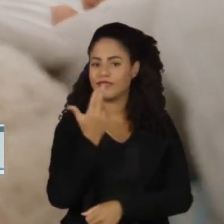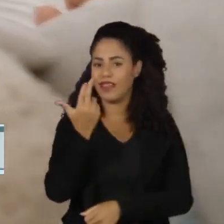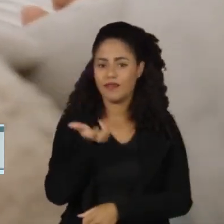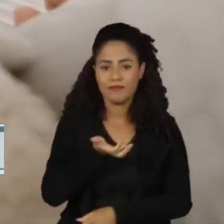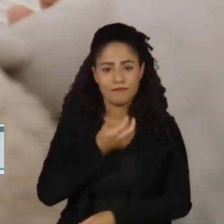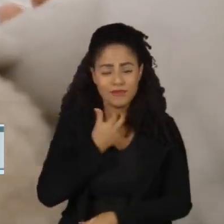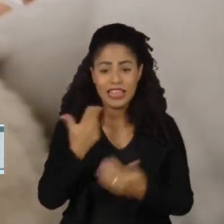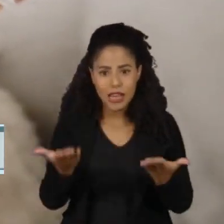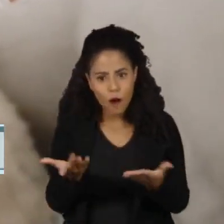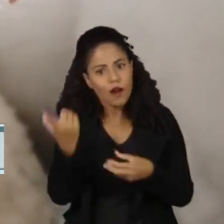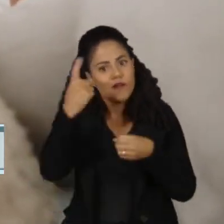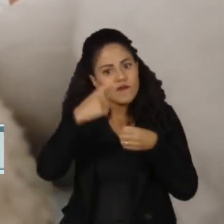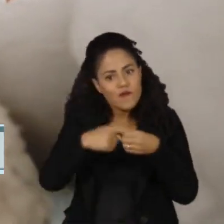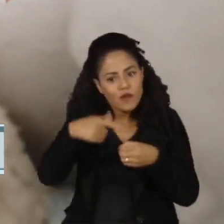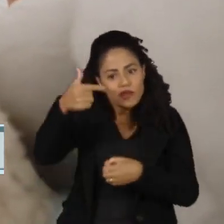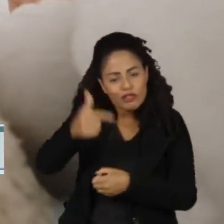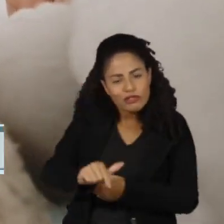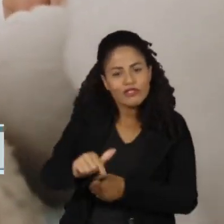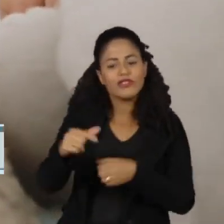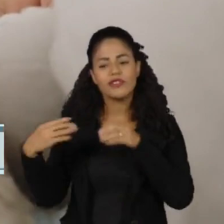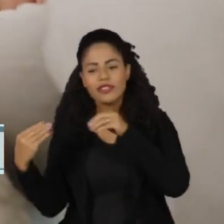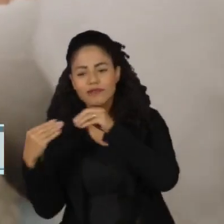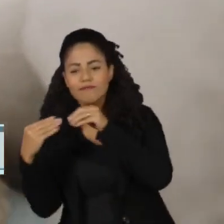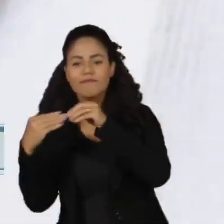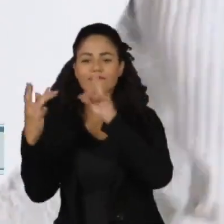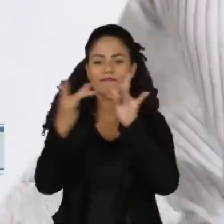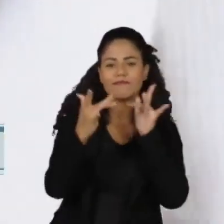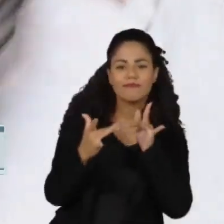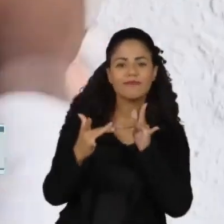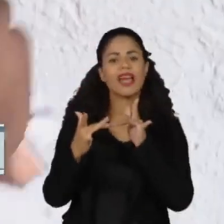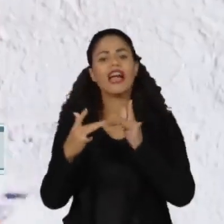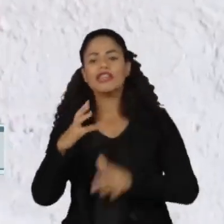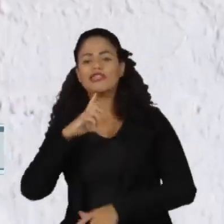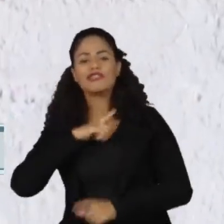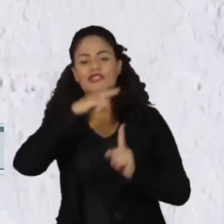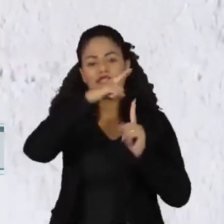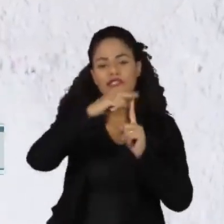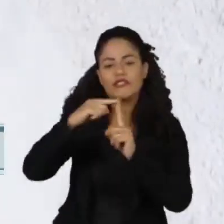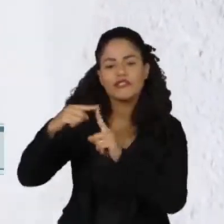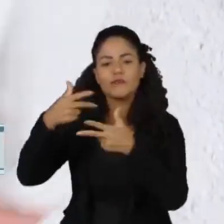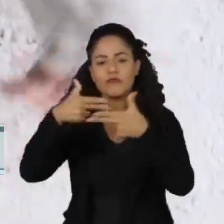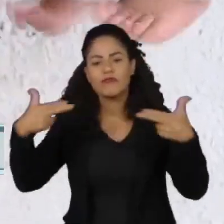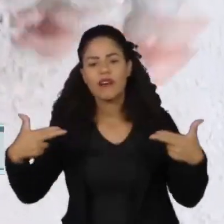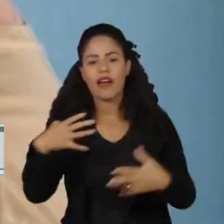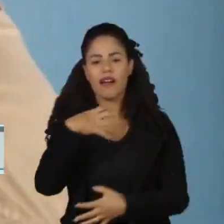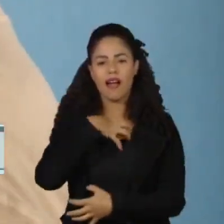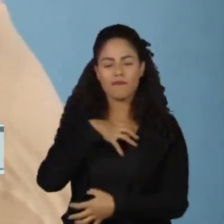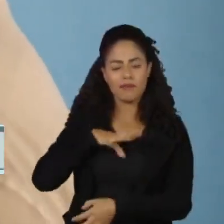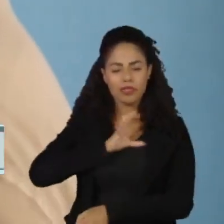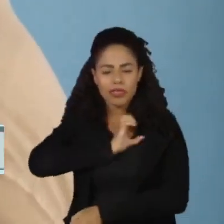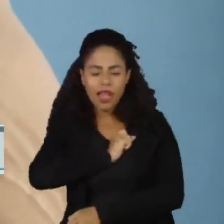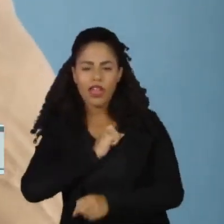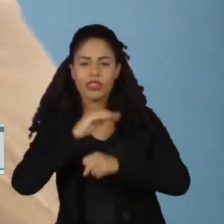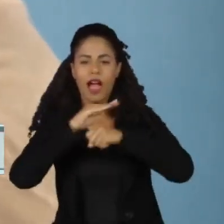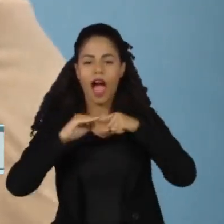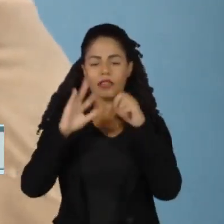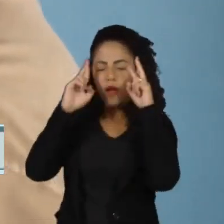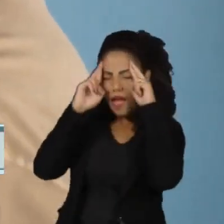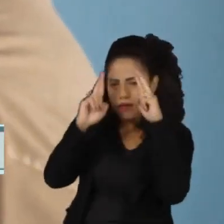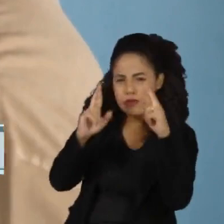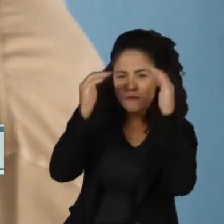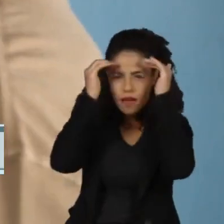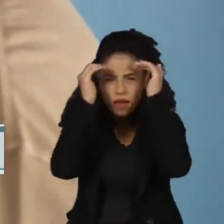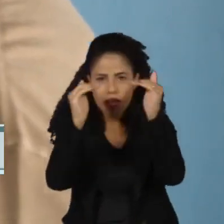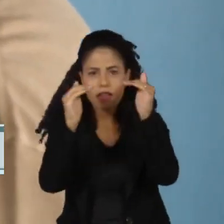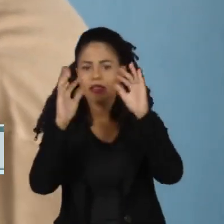acontece na opção de contexto e tem vários tipos de beijo de carinho respeito romântico então beijo ele